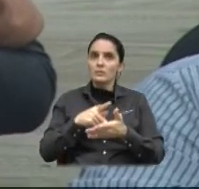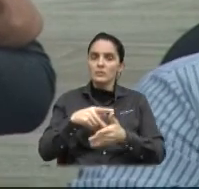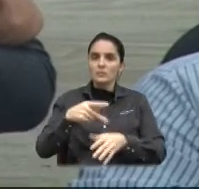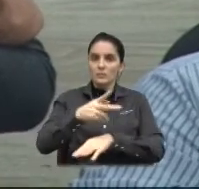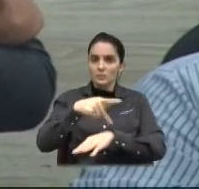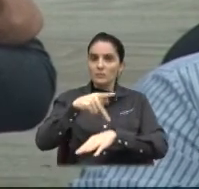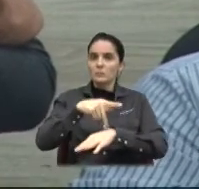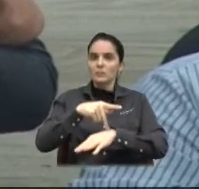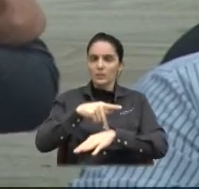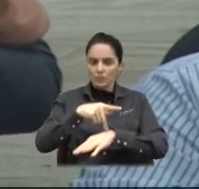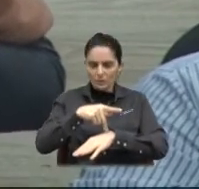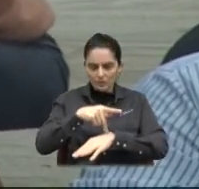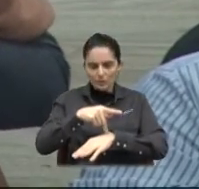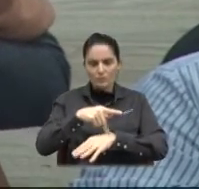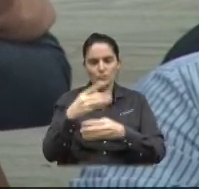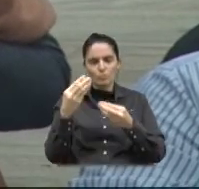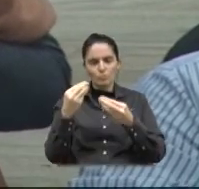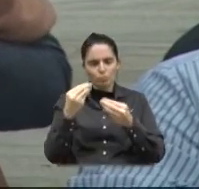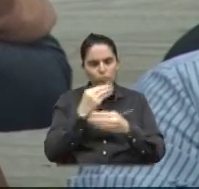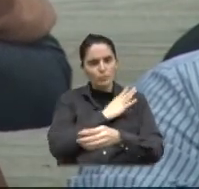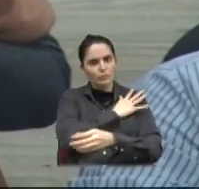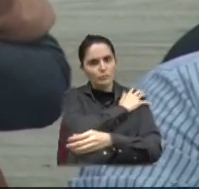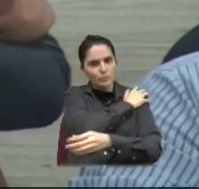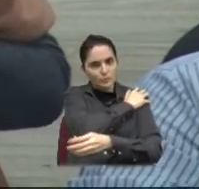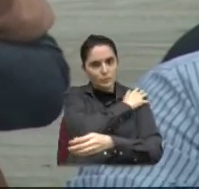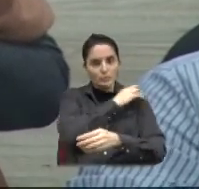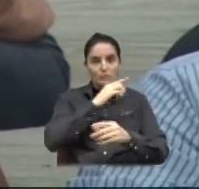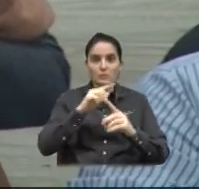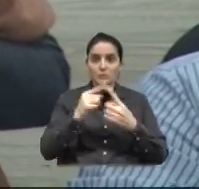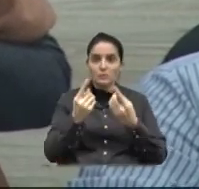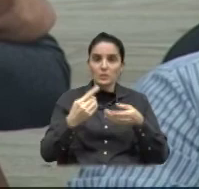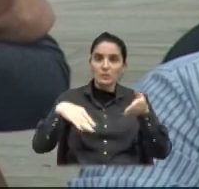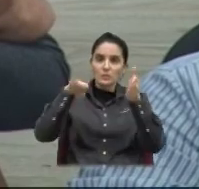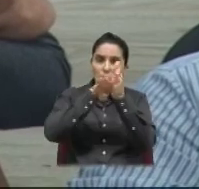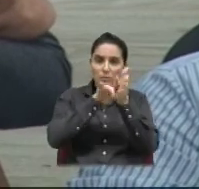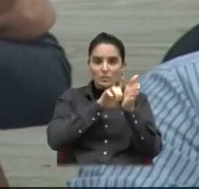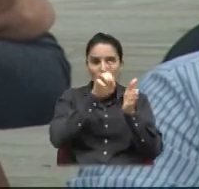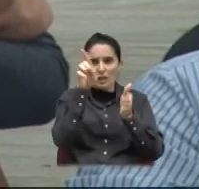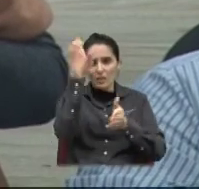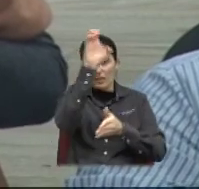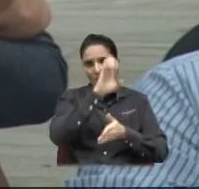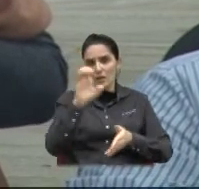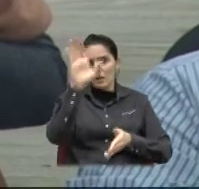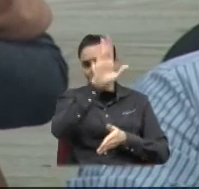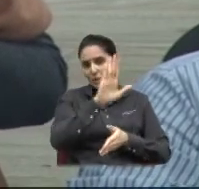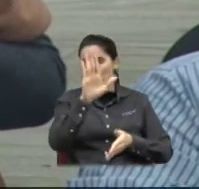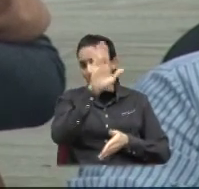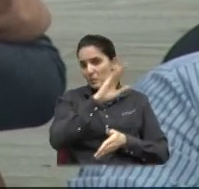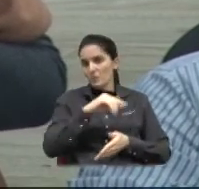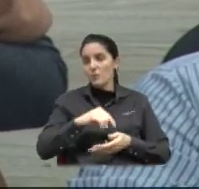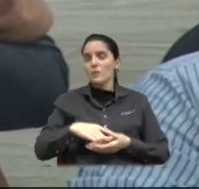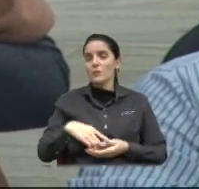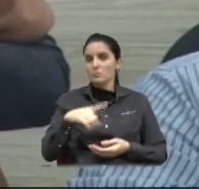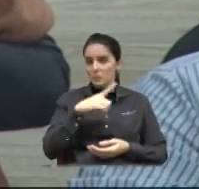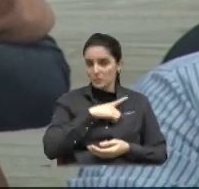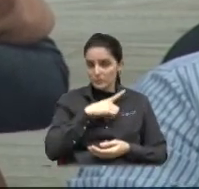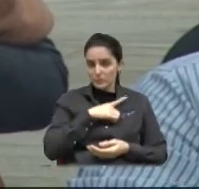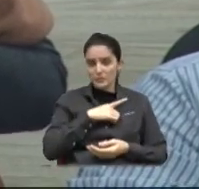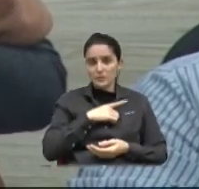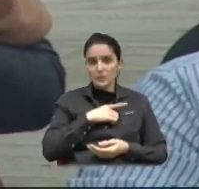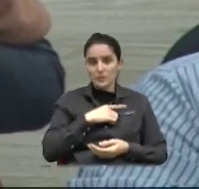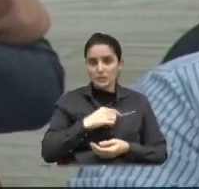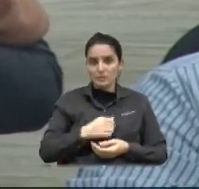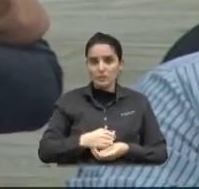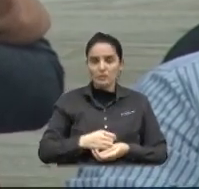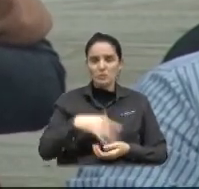vive intenso preconceito mas a gente vai pra europa e aí a gente está vendo pessoal matando em nome de deus